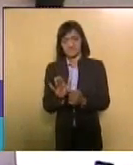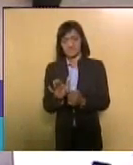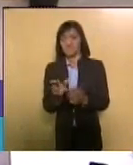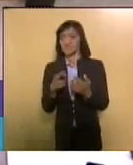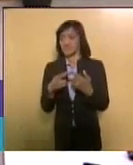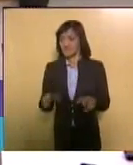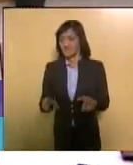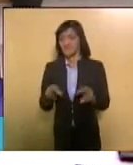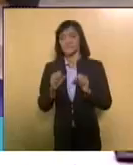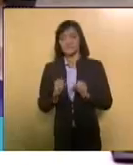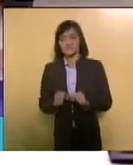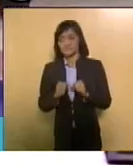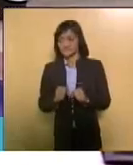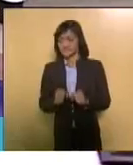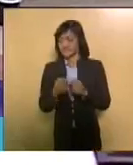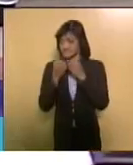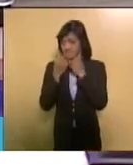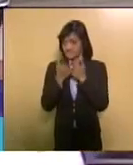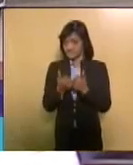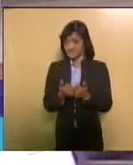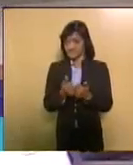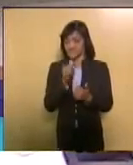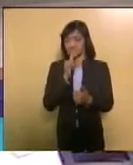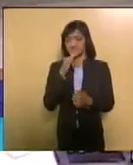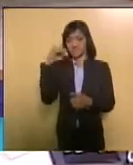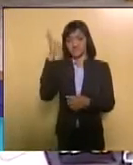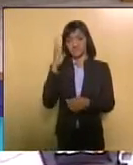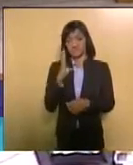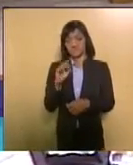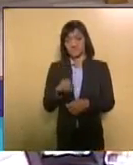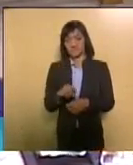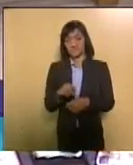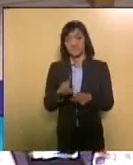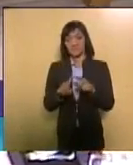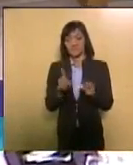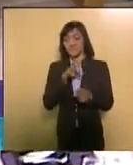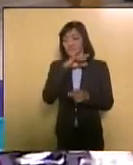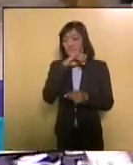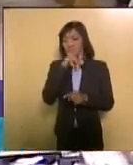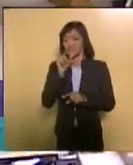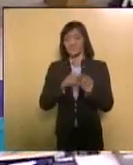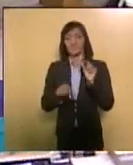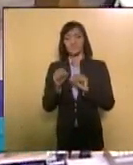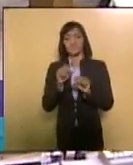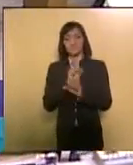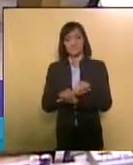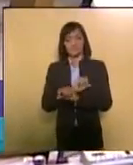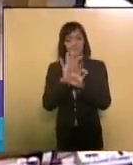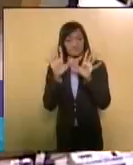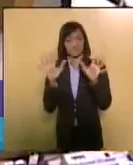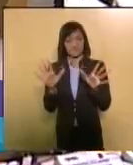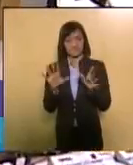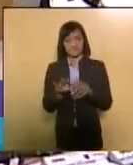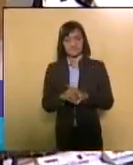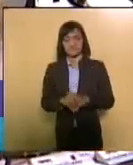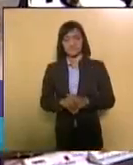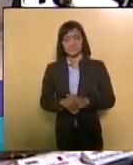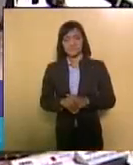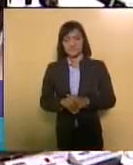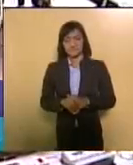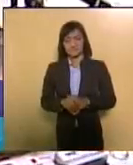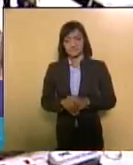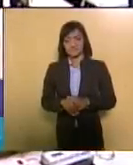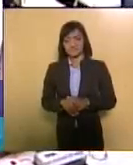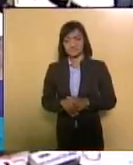nós já temos temos os bons exemplos aqui no Brasil a parte ruim dessa transparência aqui é que